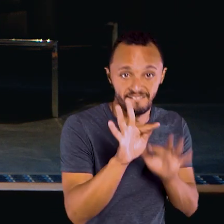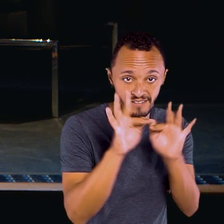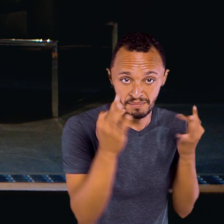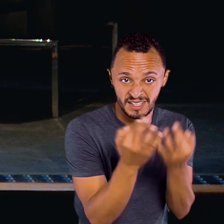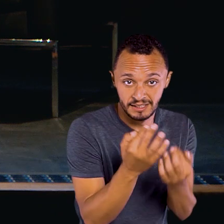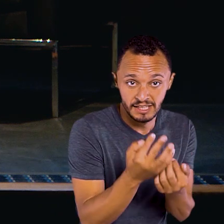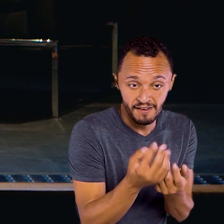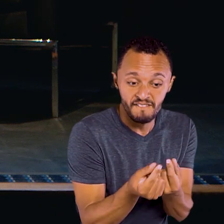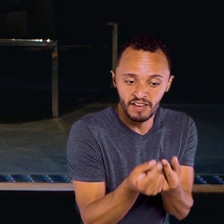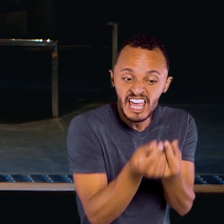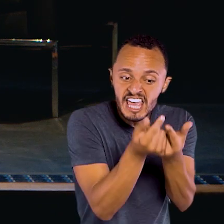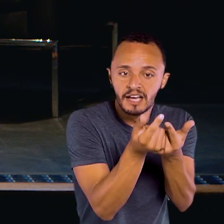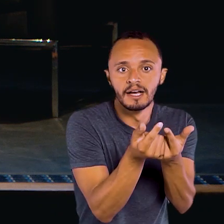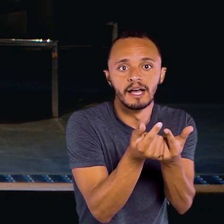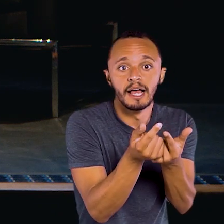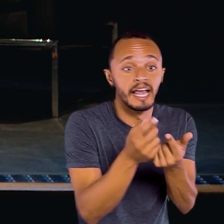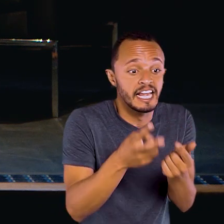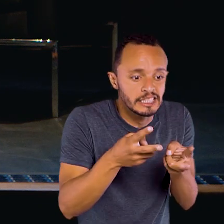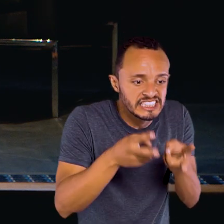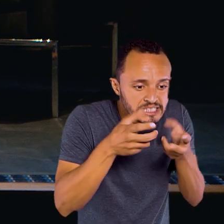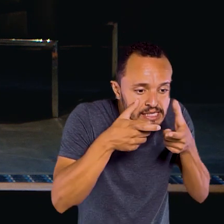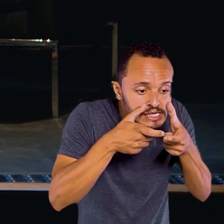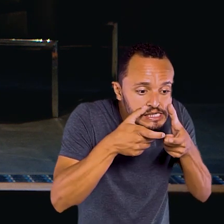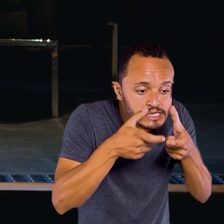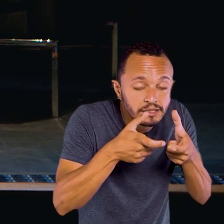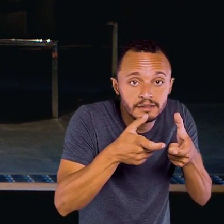preservar e o que a gente precisa derrubar?